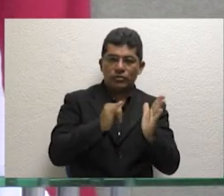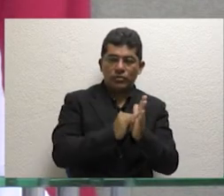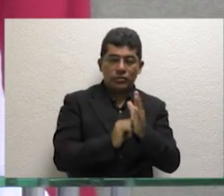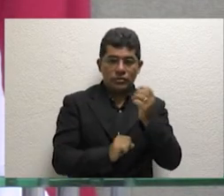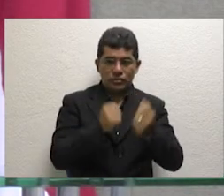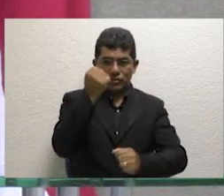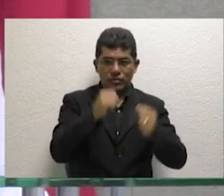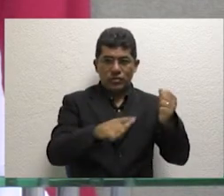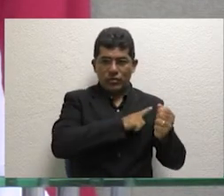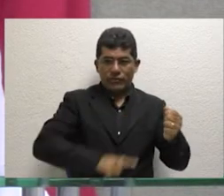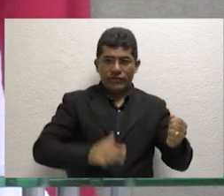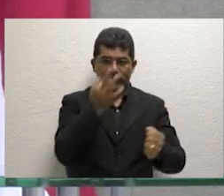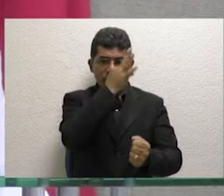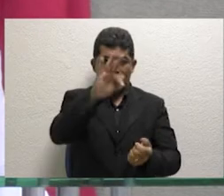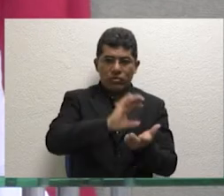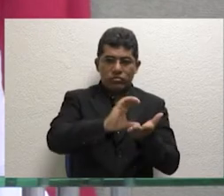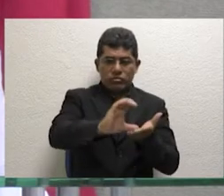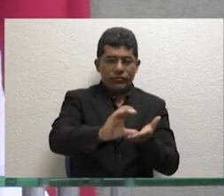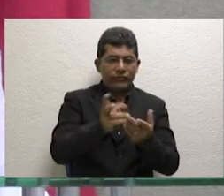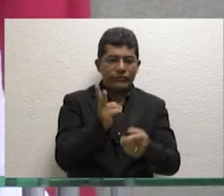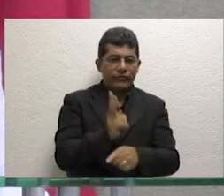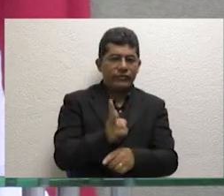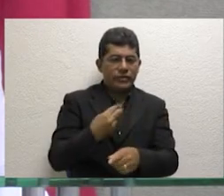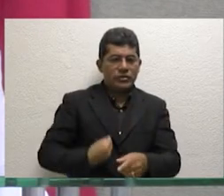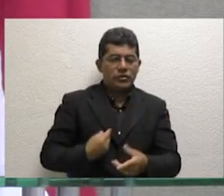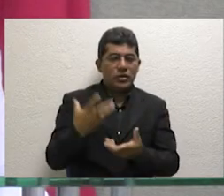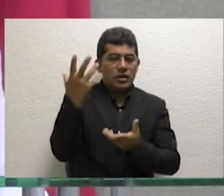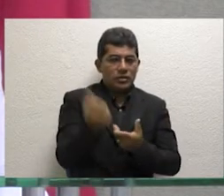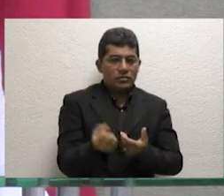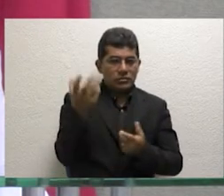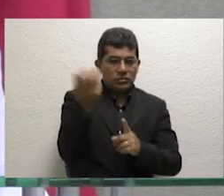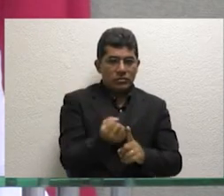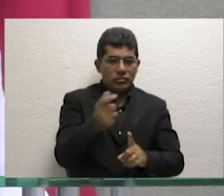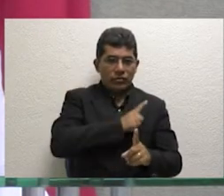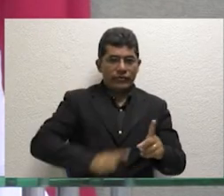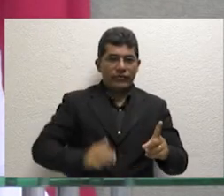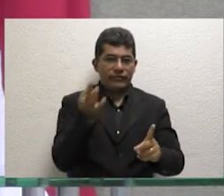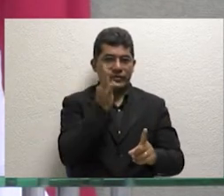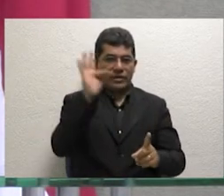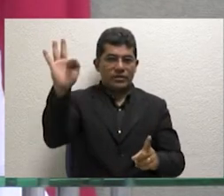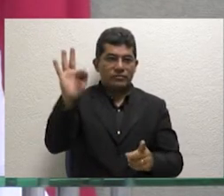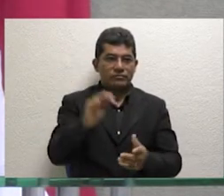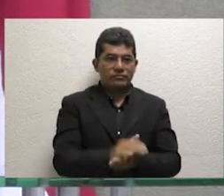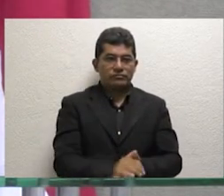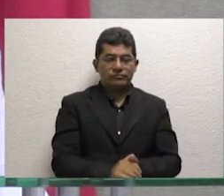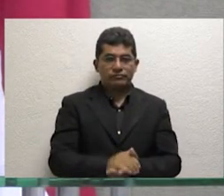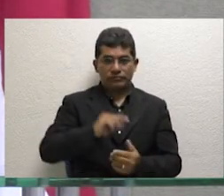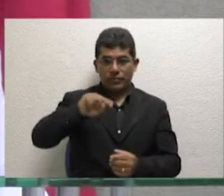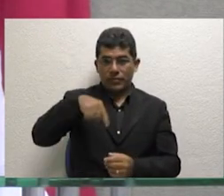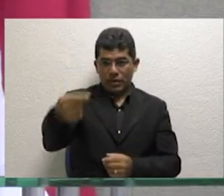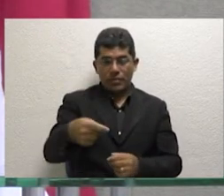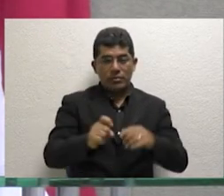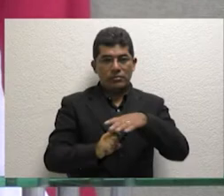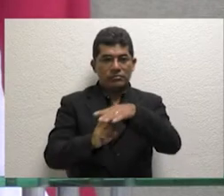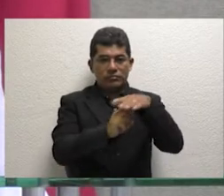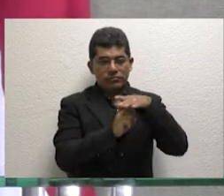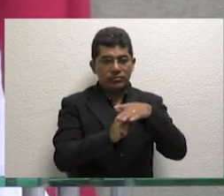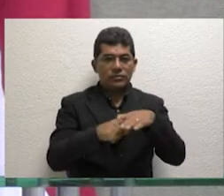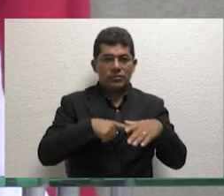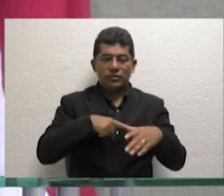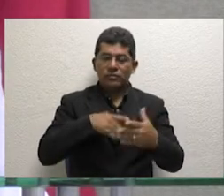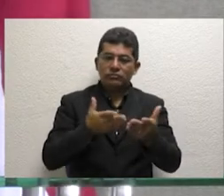recebia do governo federal a partir do ano de 73 ou seja após o advento Zona Franca o nosso estado passa a ser